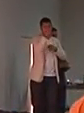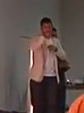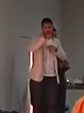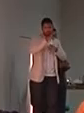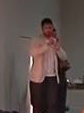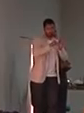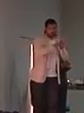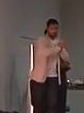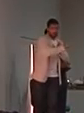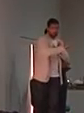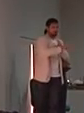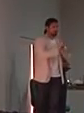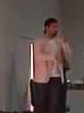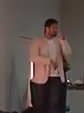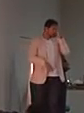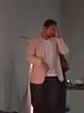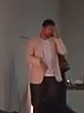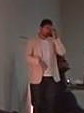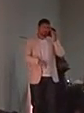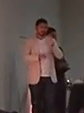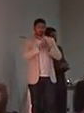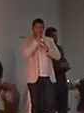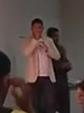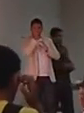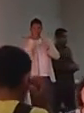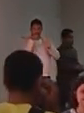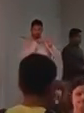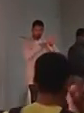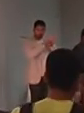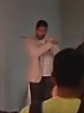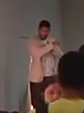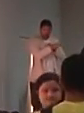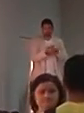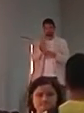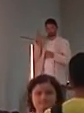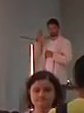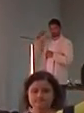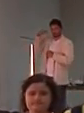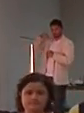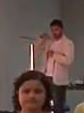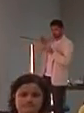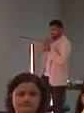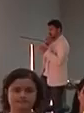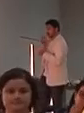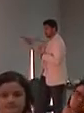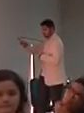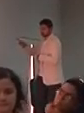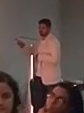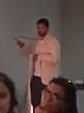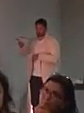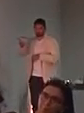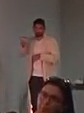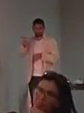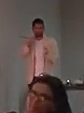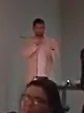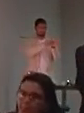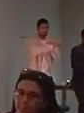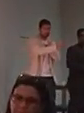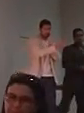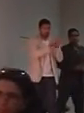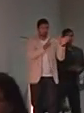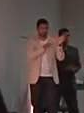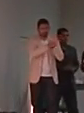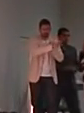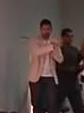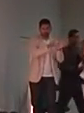sua pergunta. 1 minuto para formular a pergunta e 2 minutos para o candidato dar a